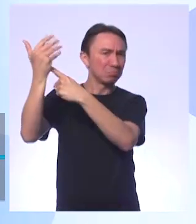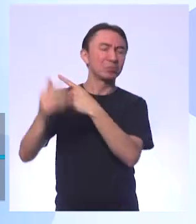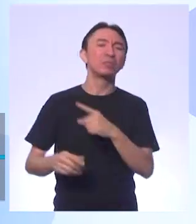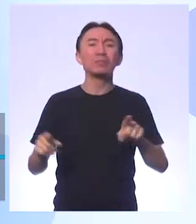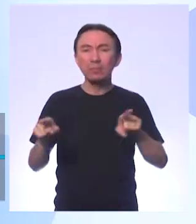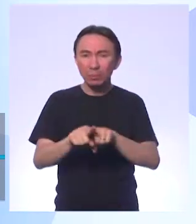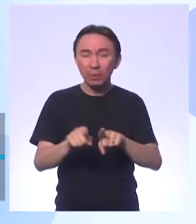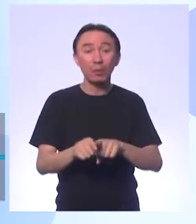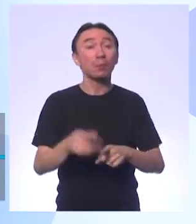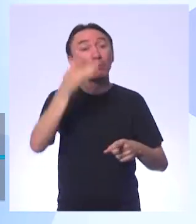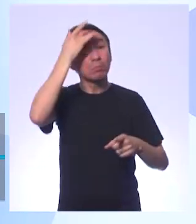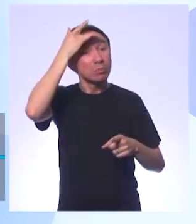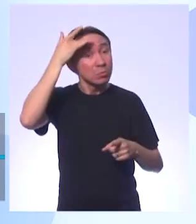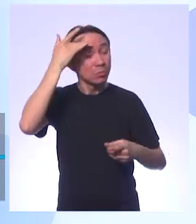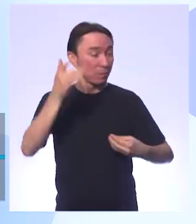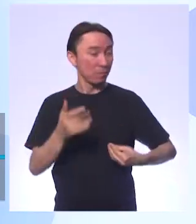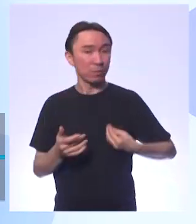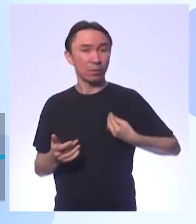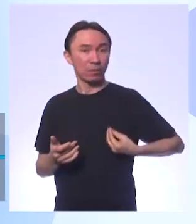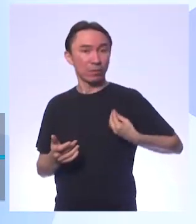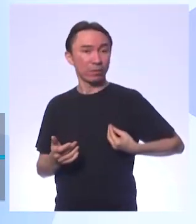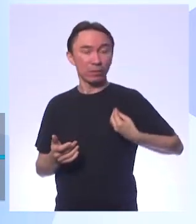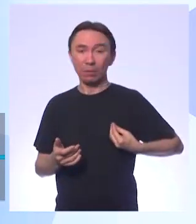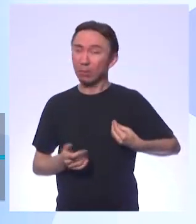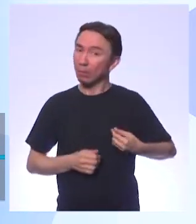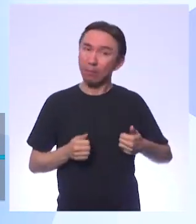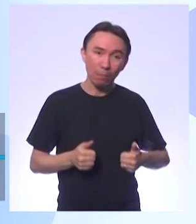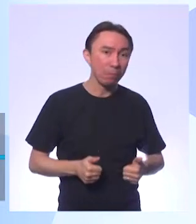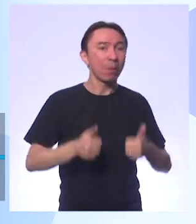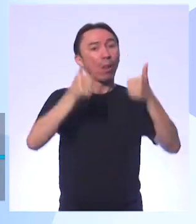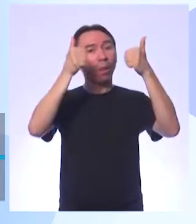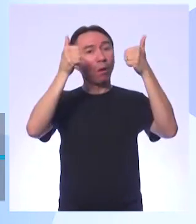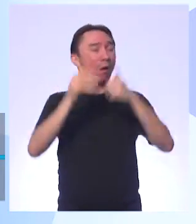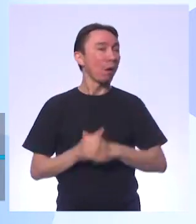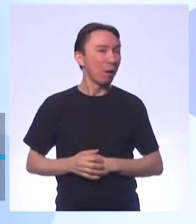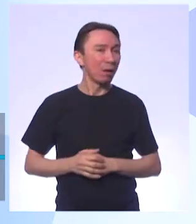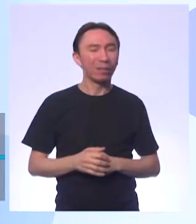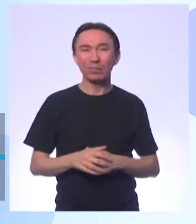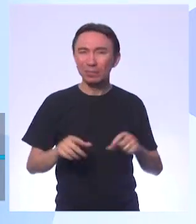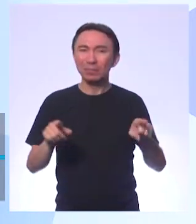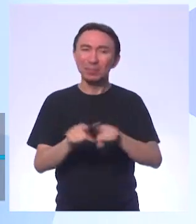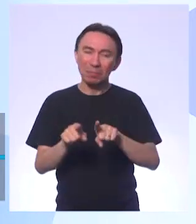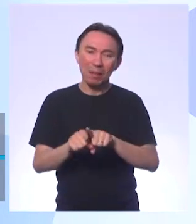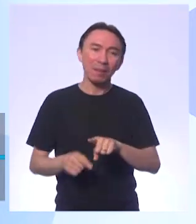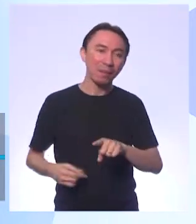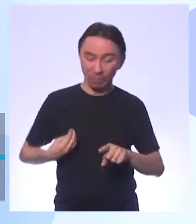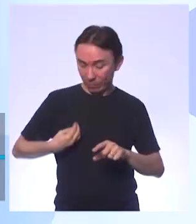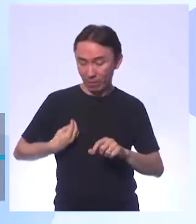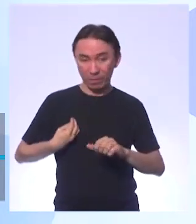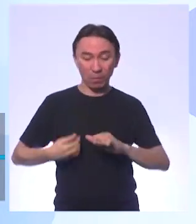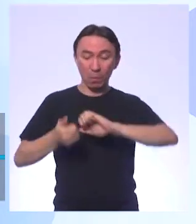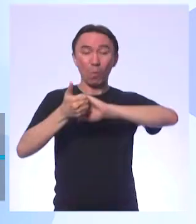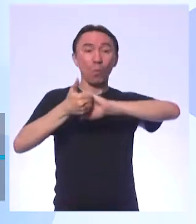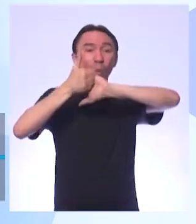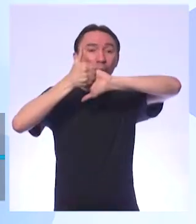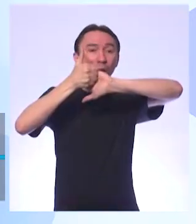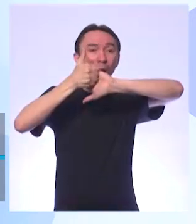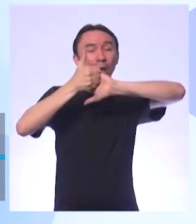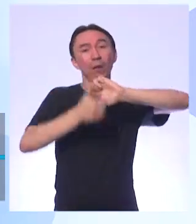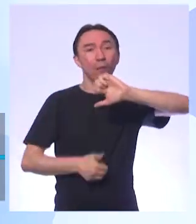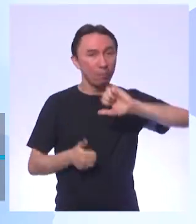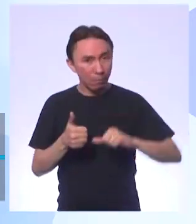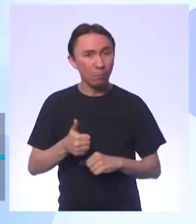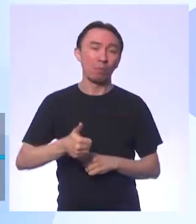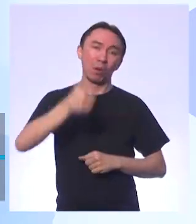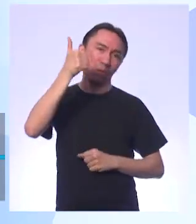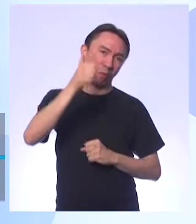pessoas. Nós temos também um aumento aí no ganho na qualidade de vida. As pessoas estão vivendo mais a partir